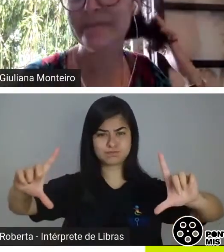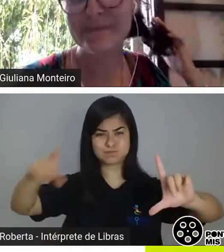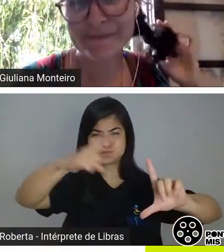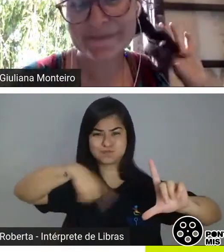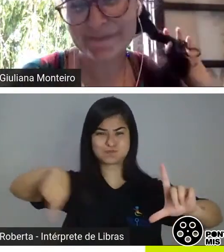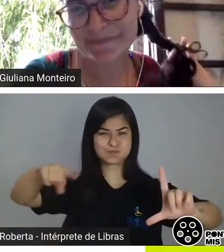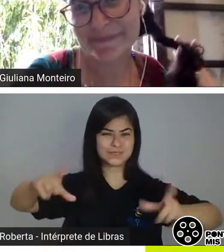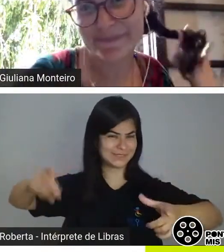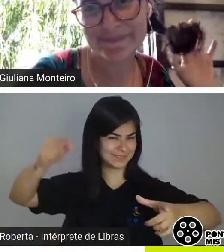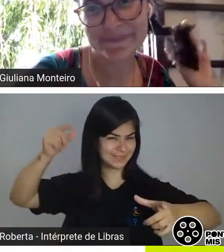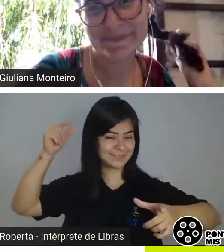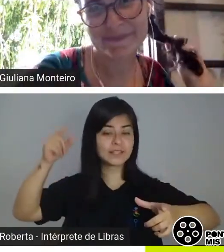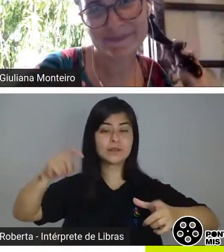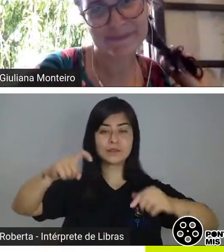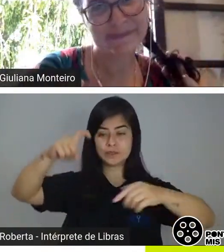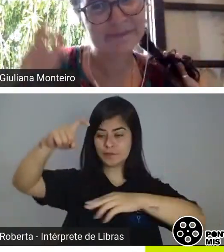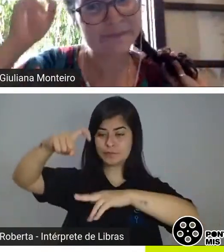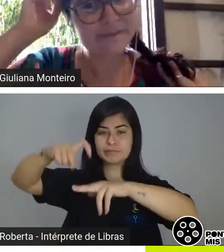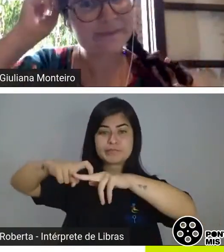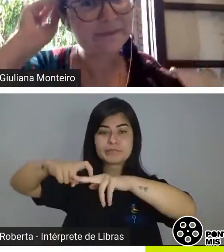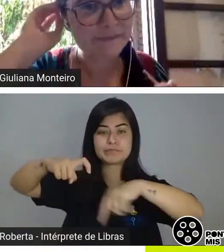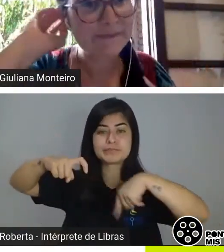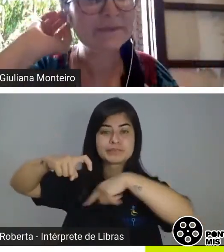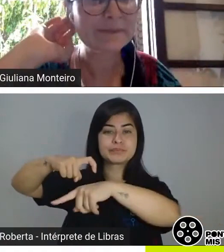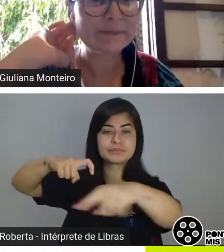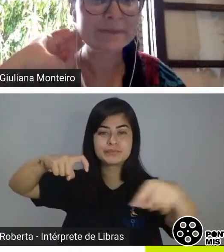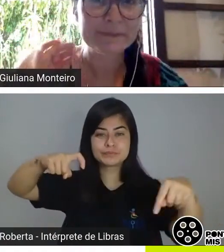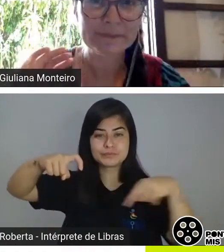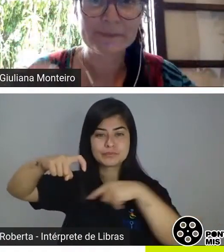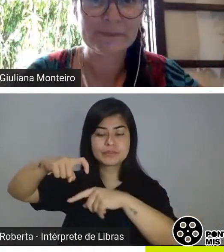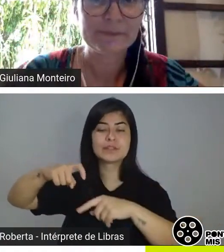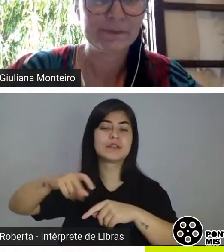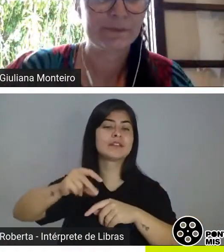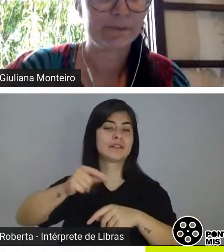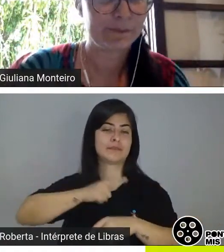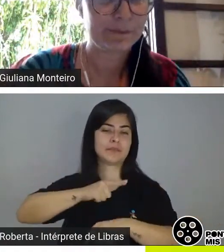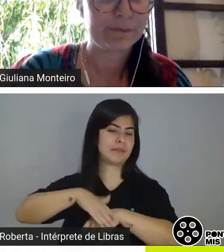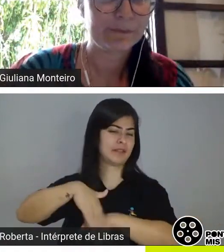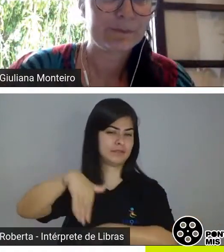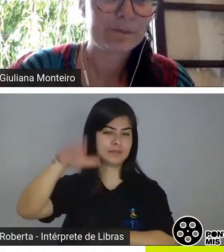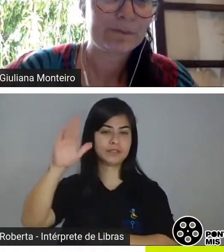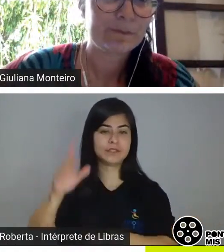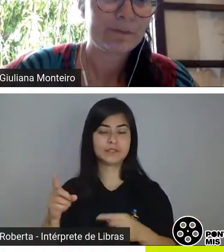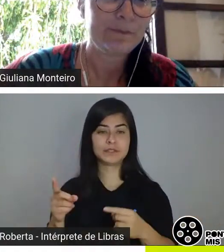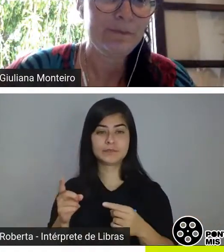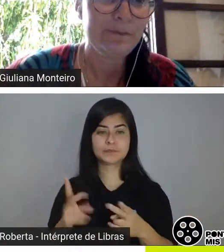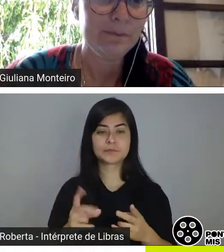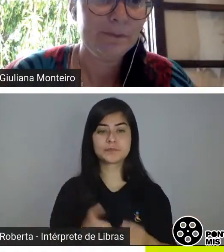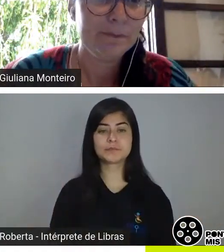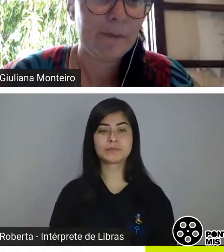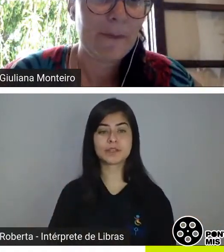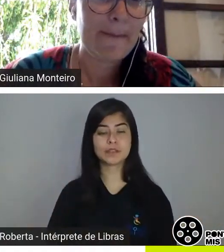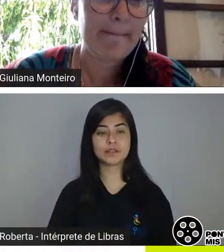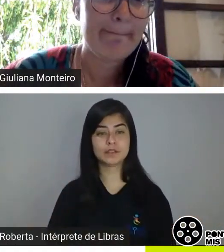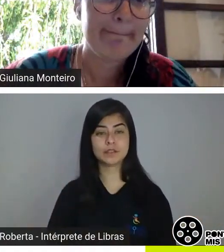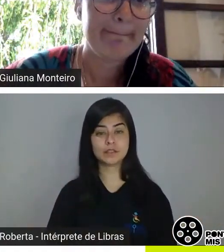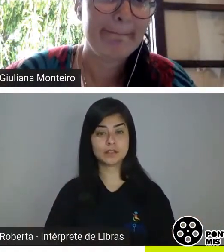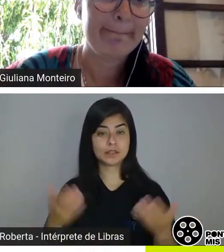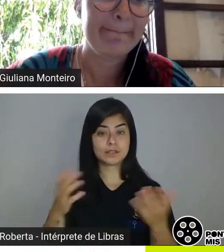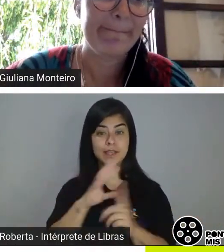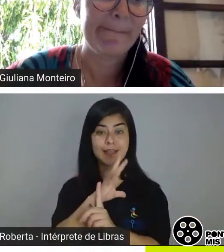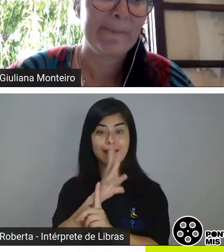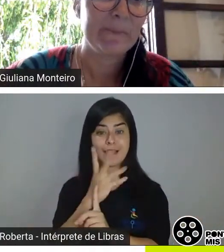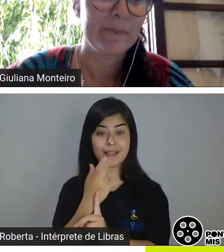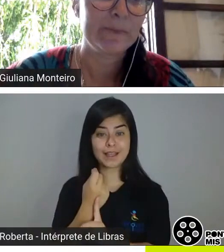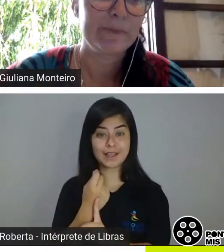mim. E o vinil, hoje tem mais produção e venda de vinil do que de CD já, né, há algum tempo. Então, a arte, ela não